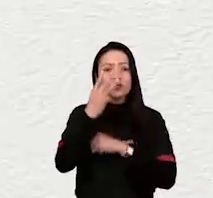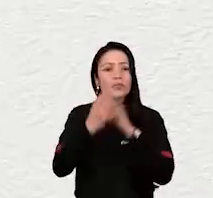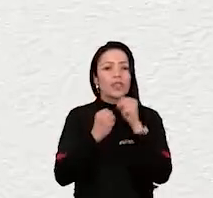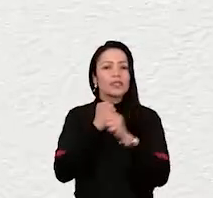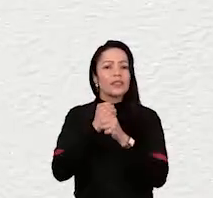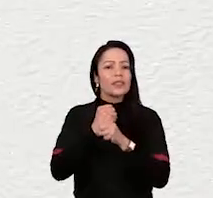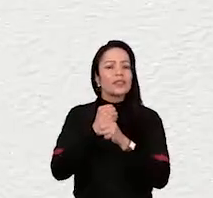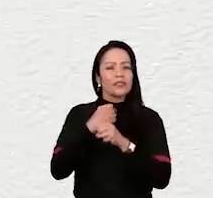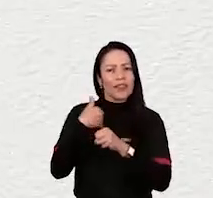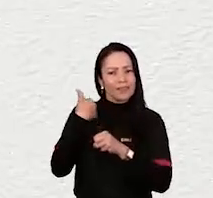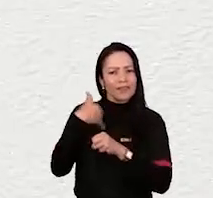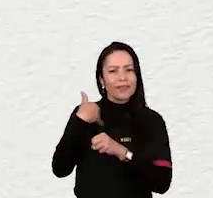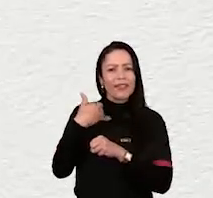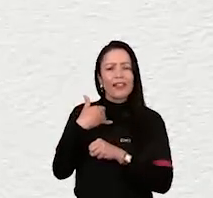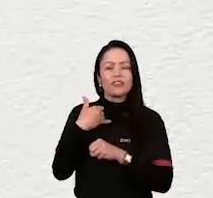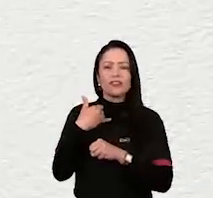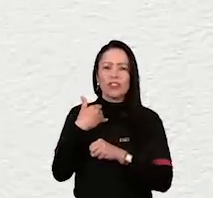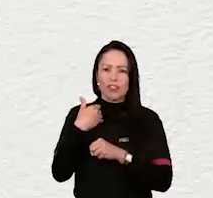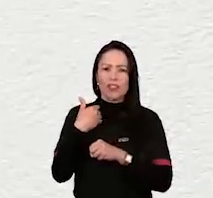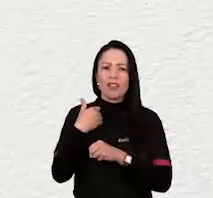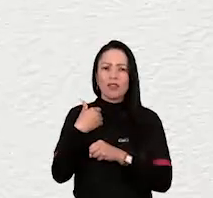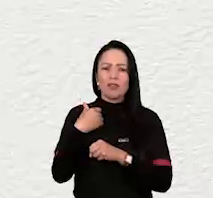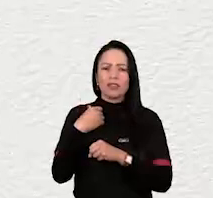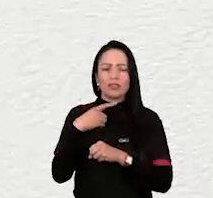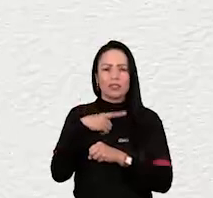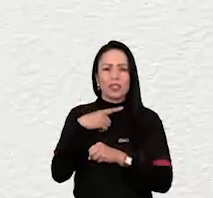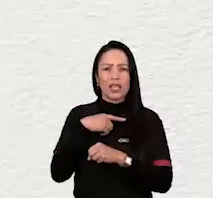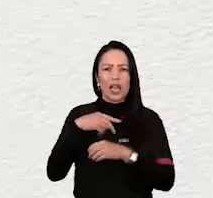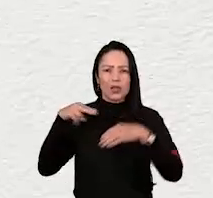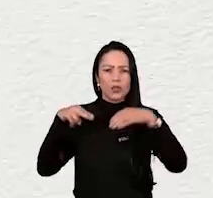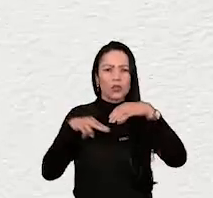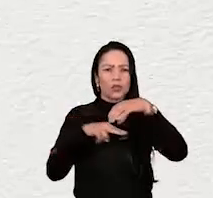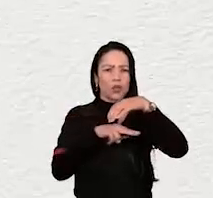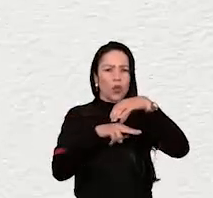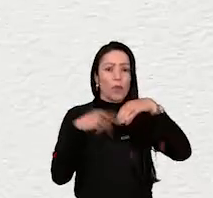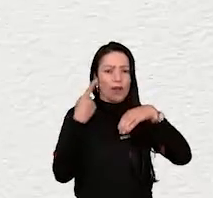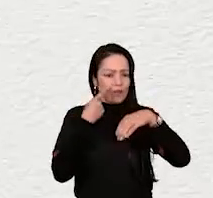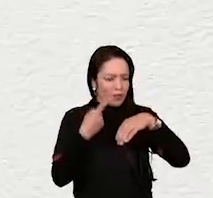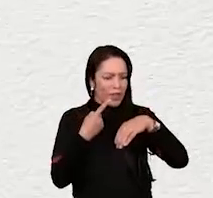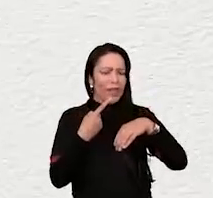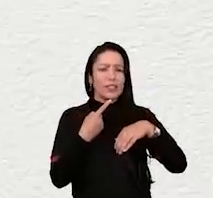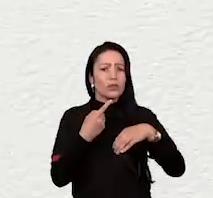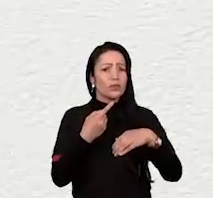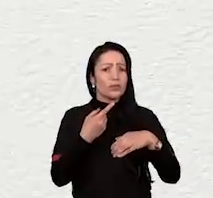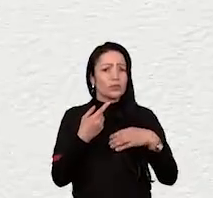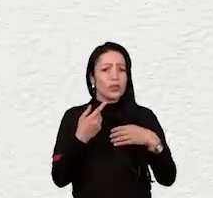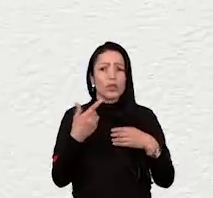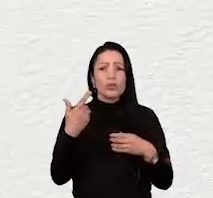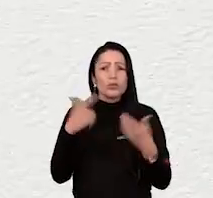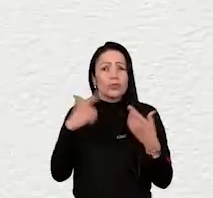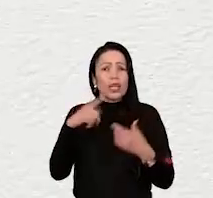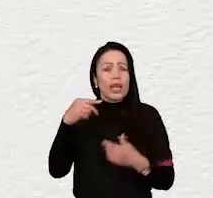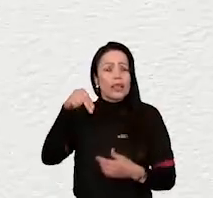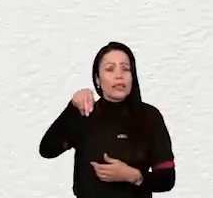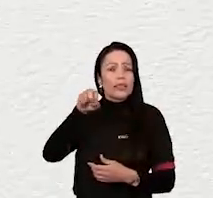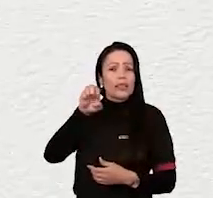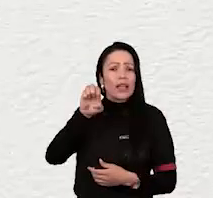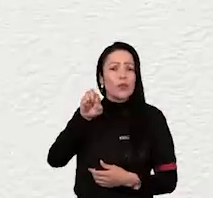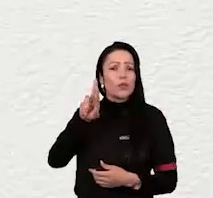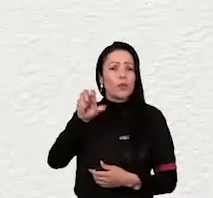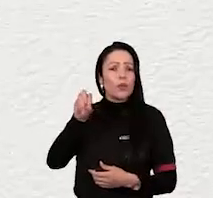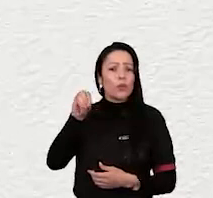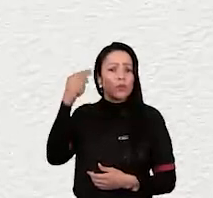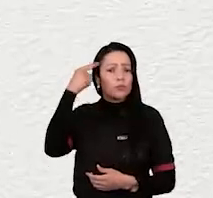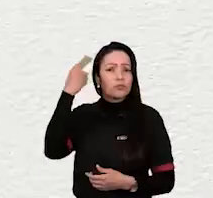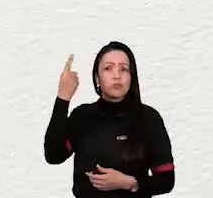muito com tomografia, você sabe. Então, assim, 2, 3 anos, o animal, às vezes, não tem nenhum sinal neurológico, por algum motivo, foi